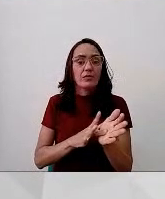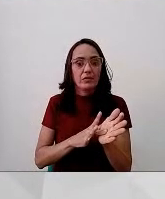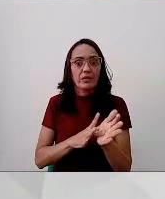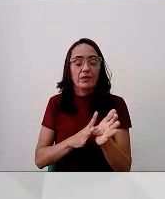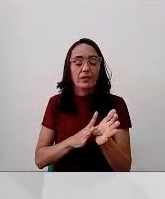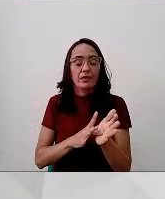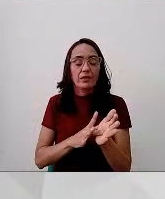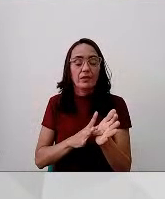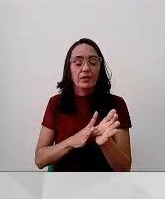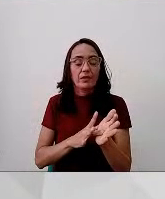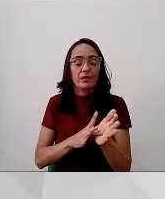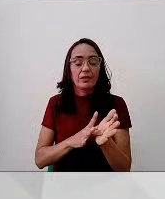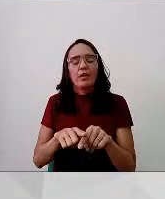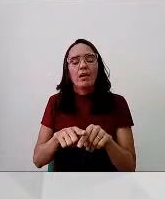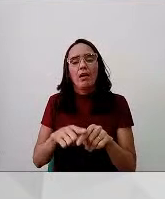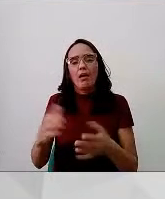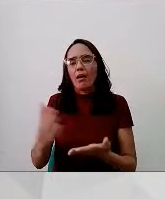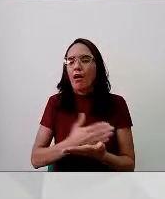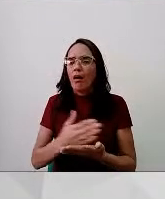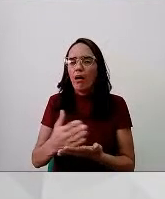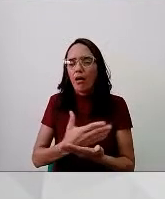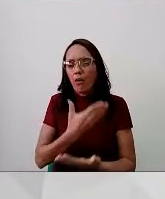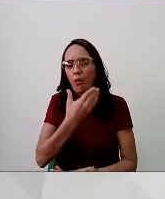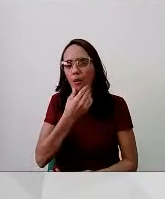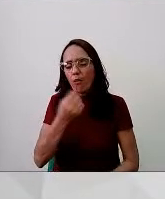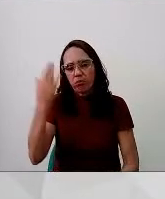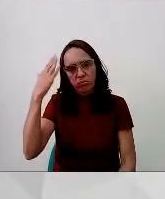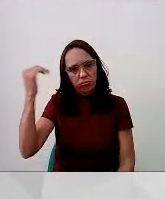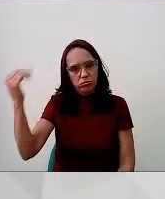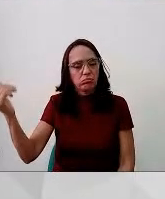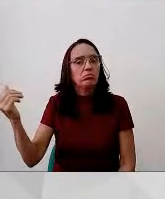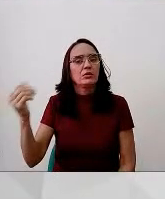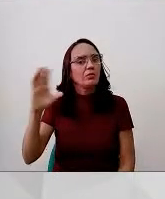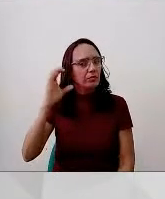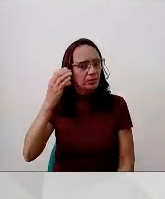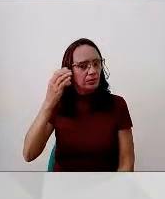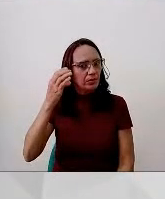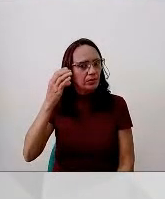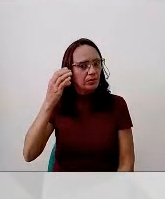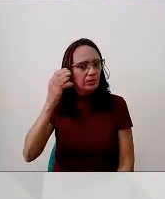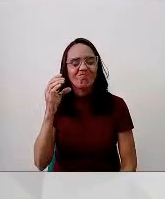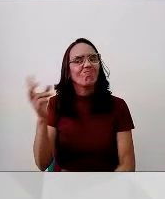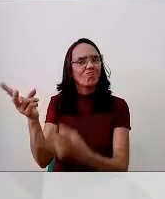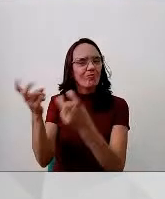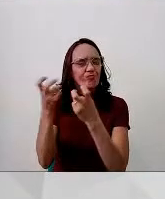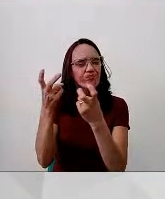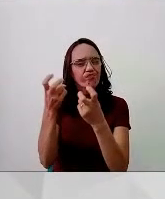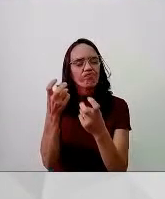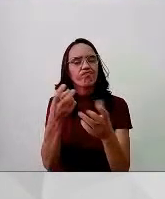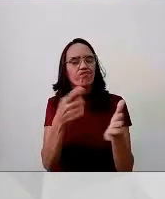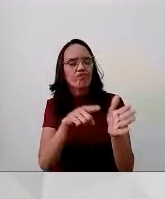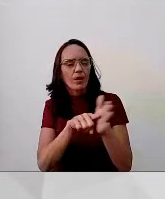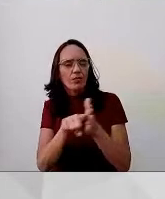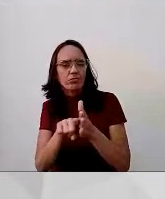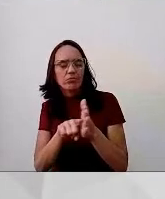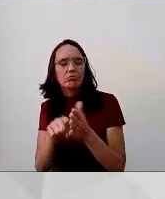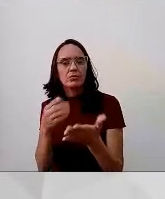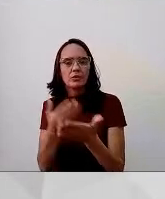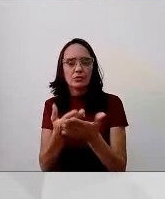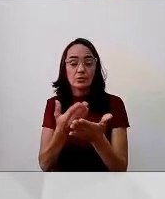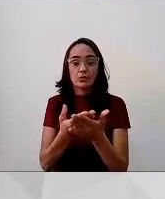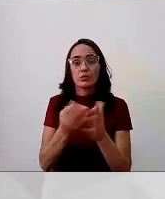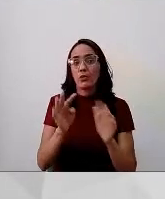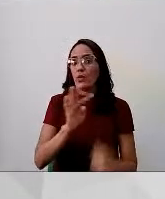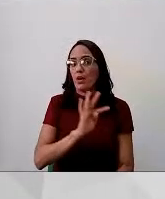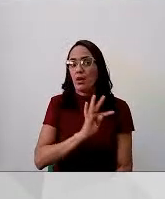continuaram a estudar redes neurais artificiais. Foram lá para estudar técnicas de IA